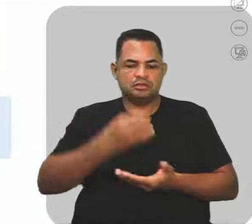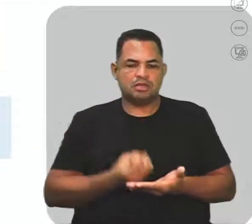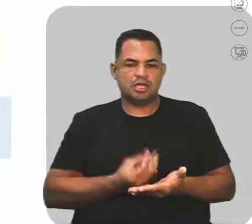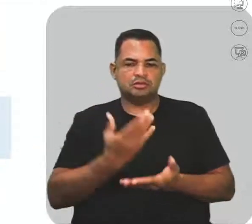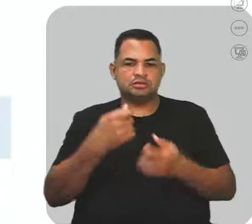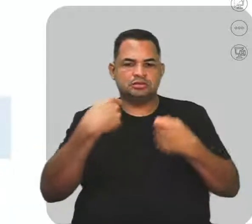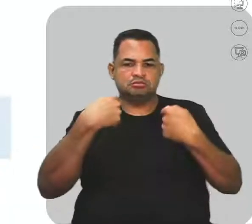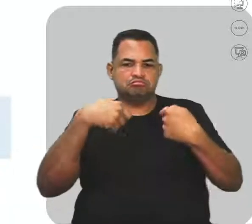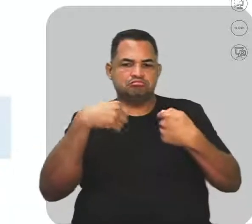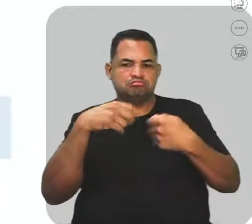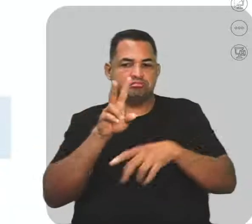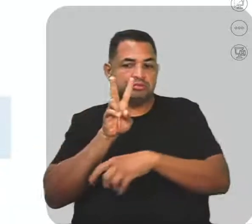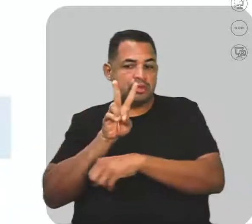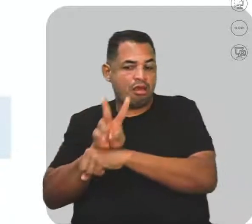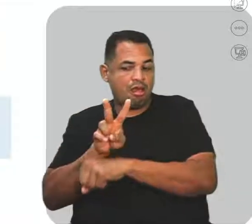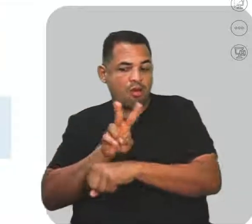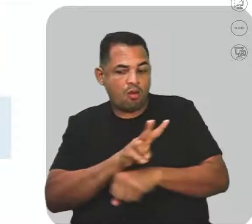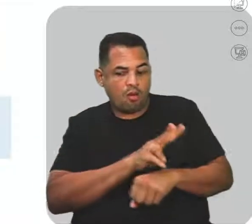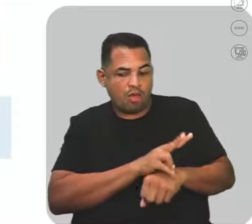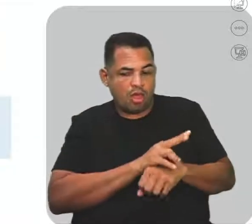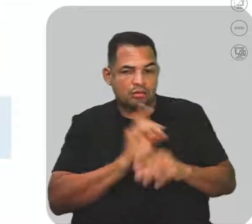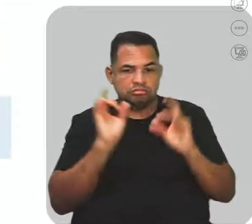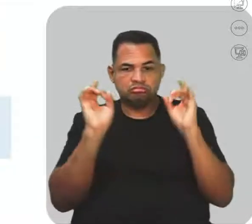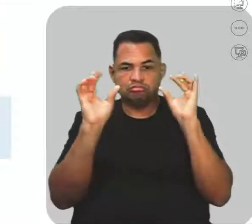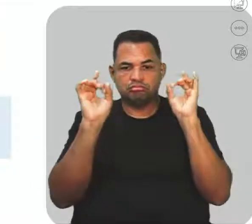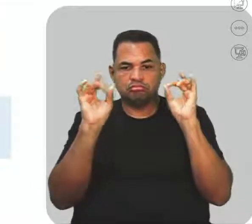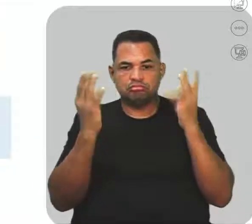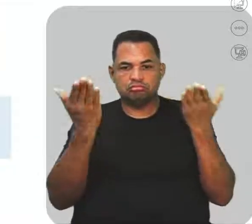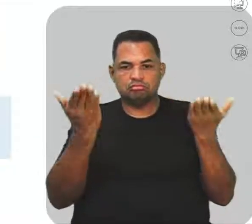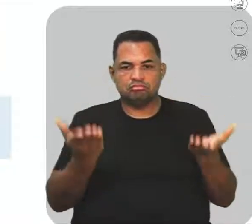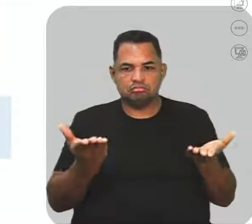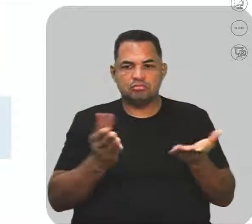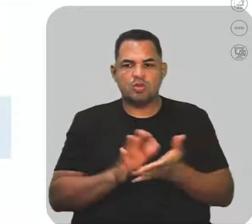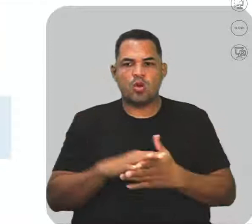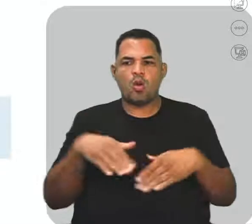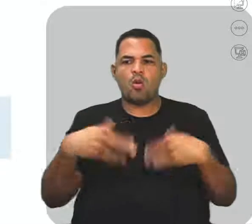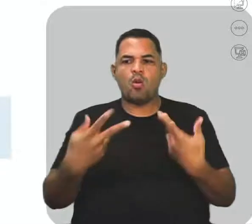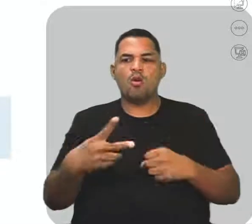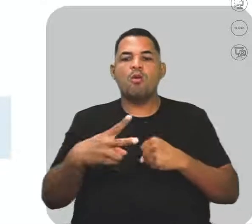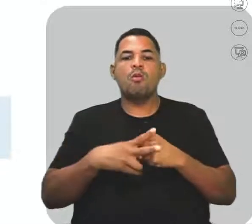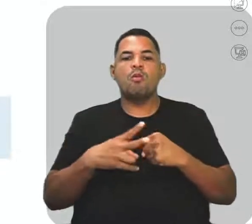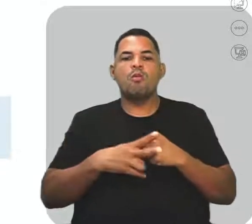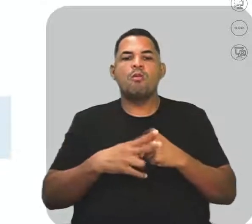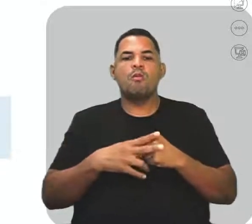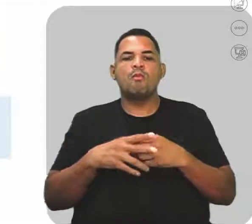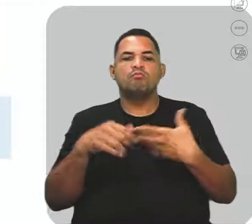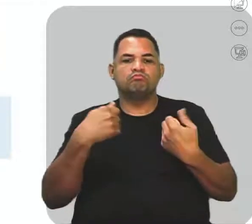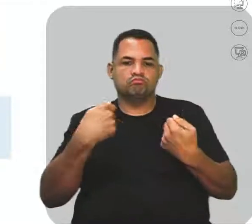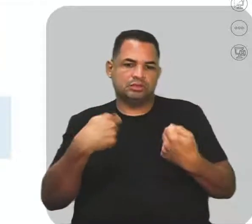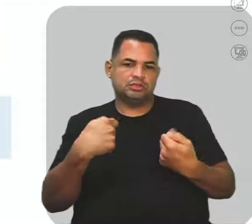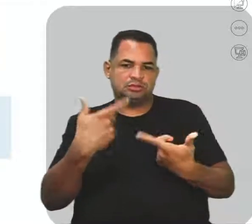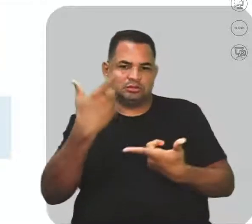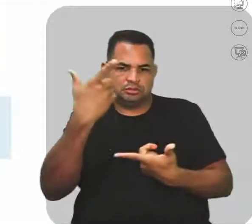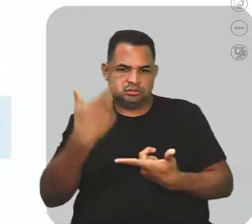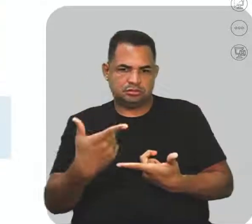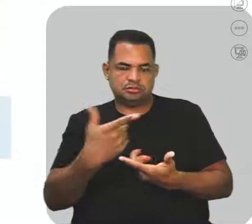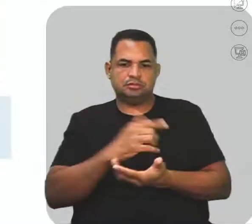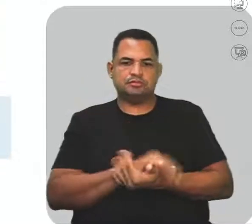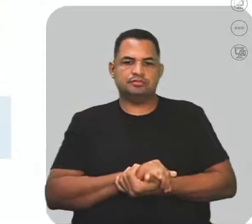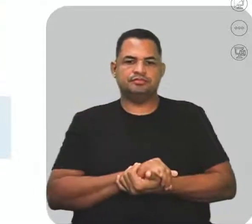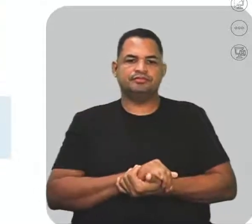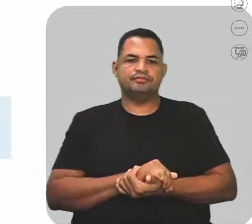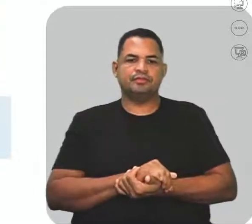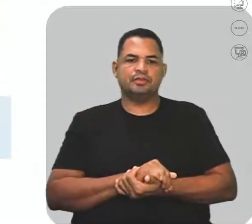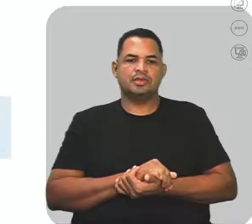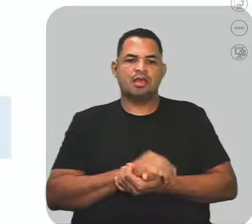de cuidados especiais. Qual o verbo dessa oração? O verbo é necessitam, né? As